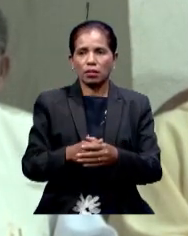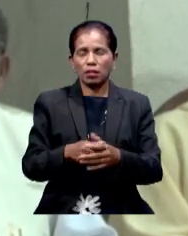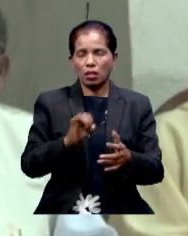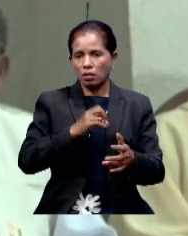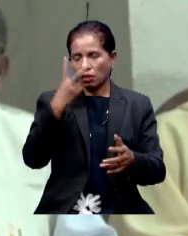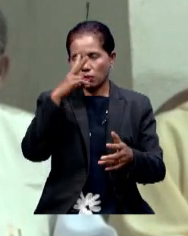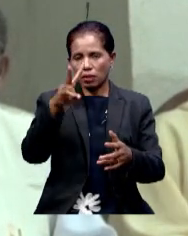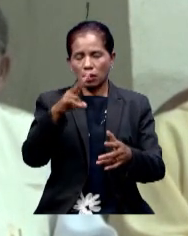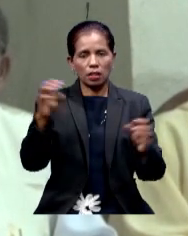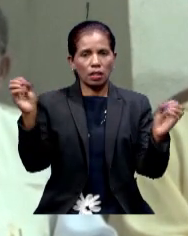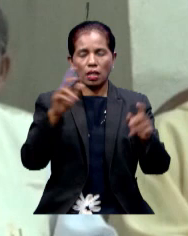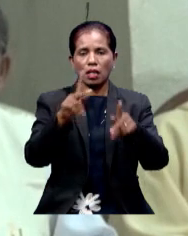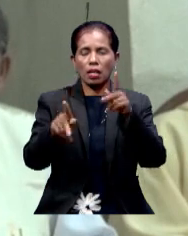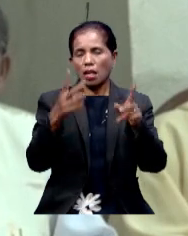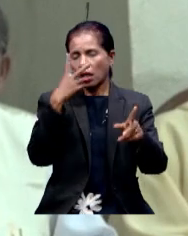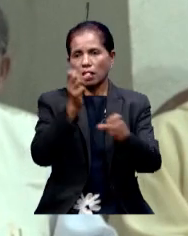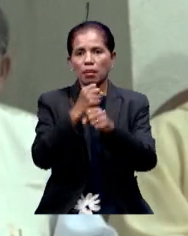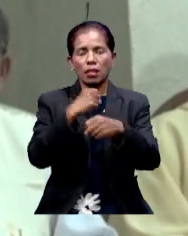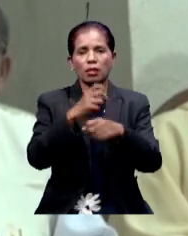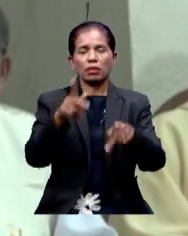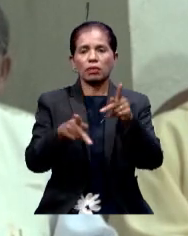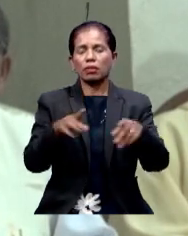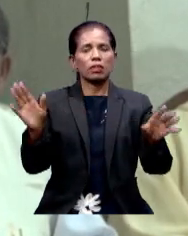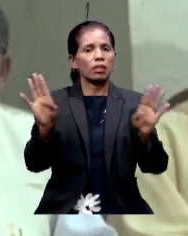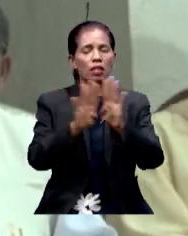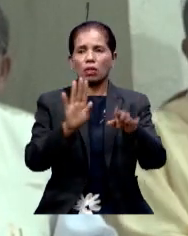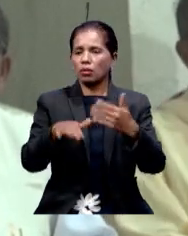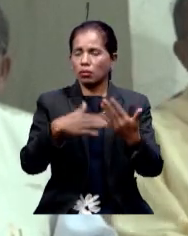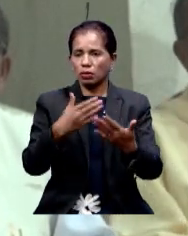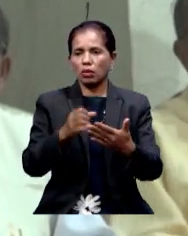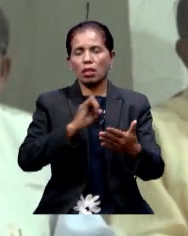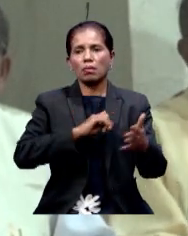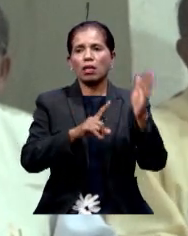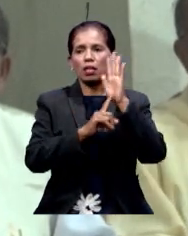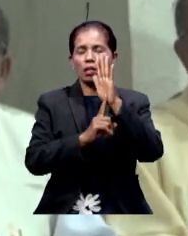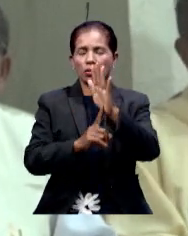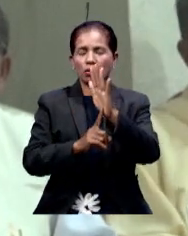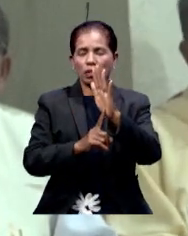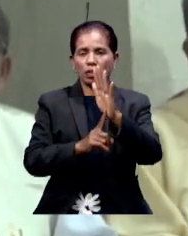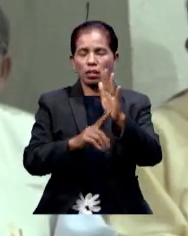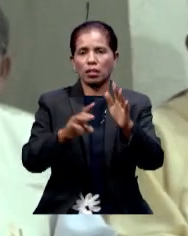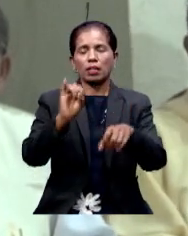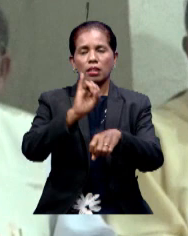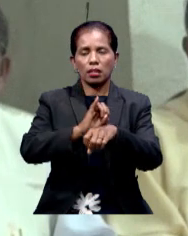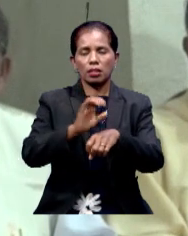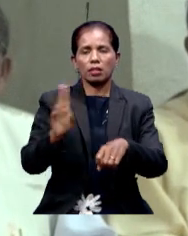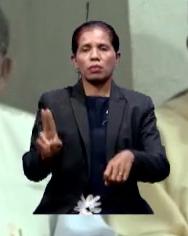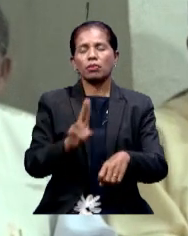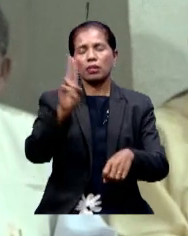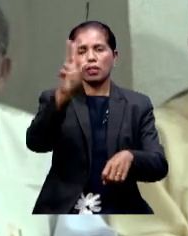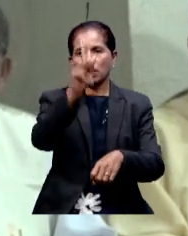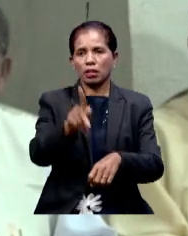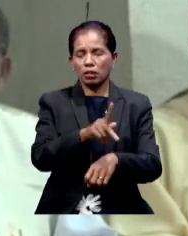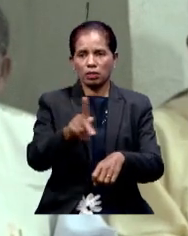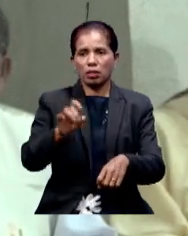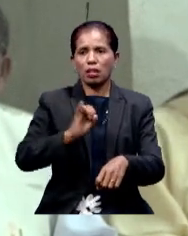oferta que está mal a areia, mal o serviço, está caúdo, a batoia, belide, Universidade Católica,